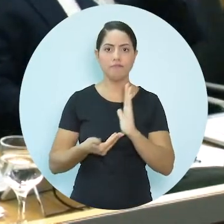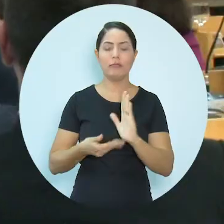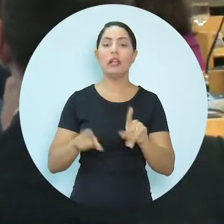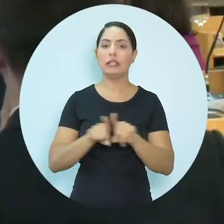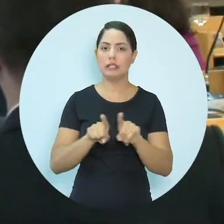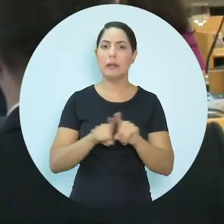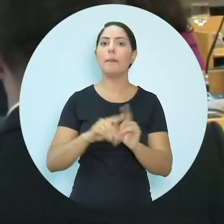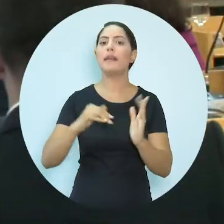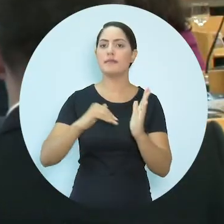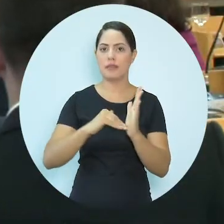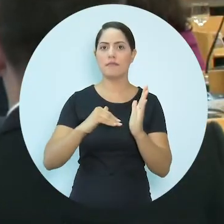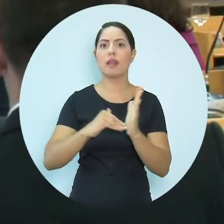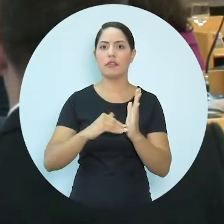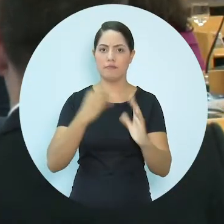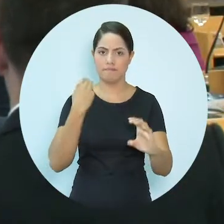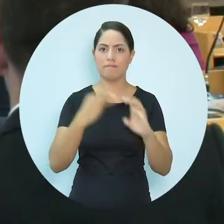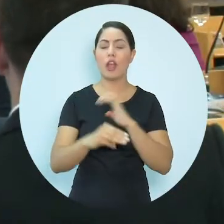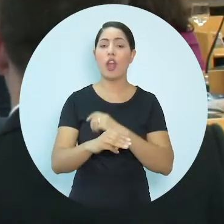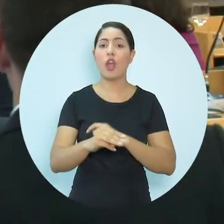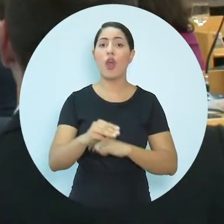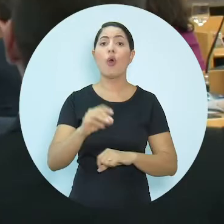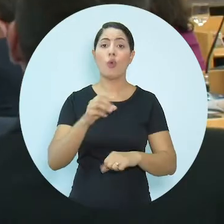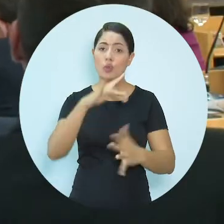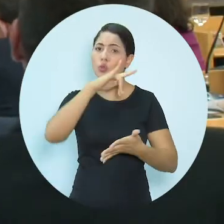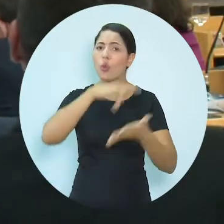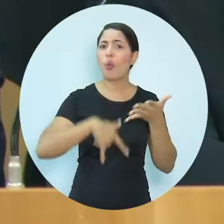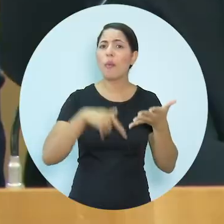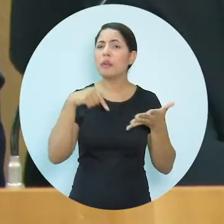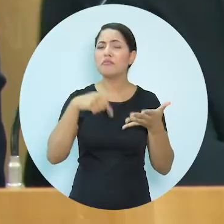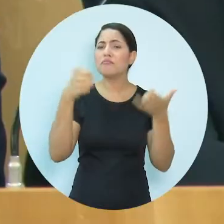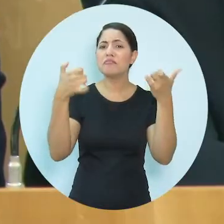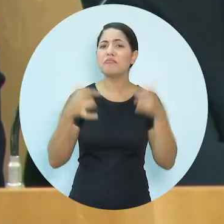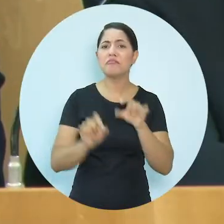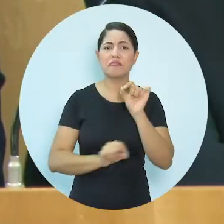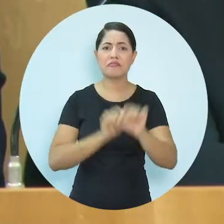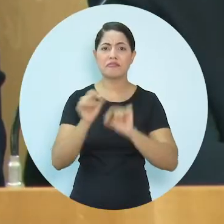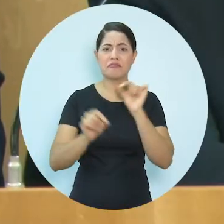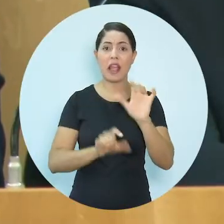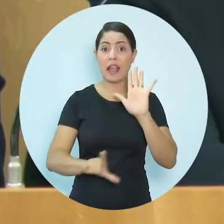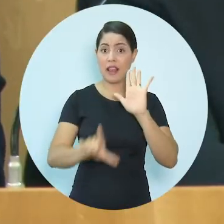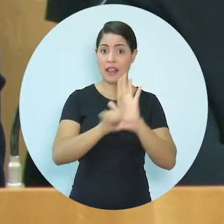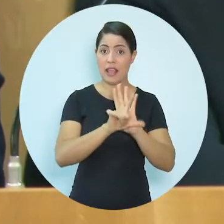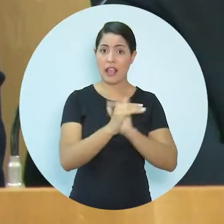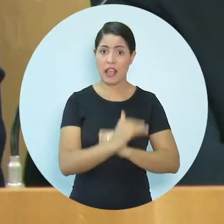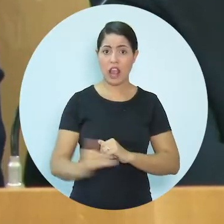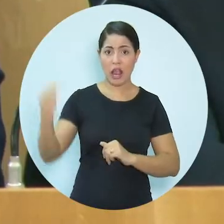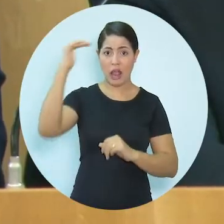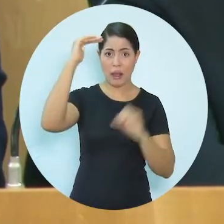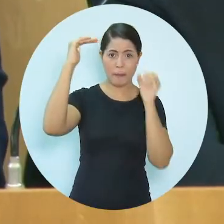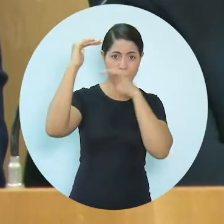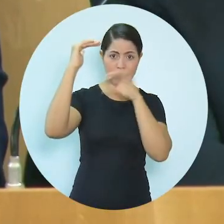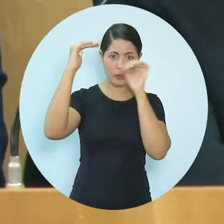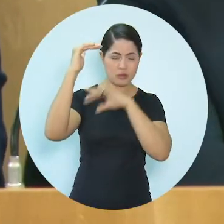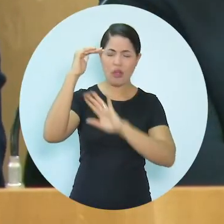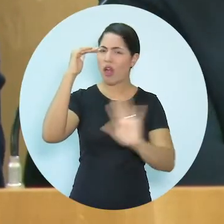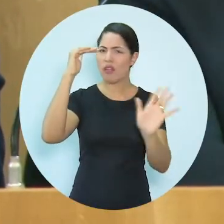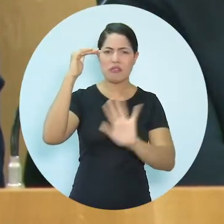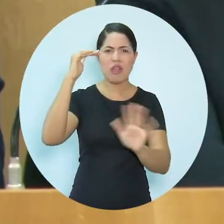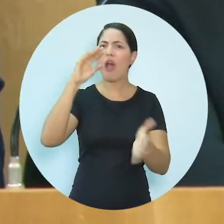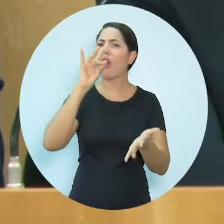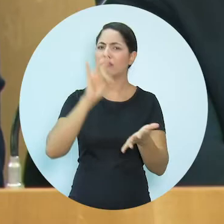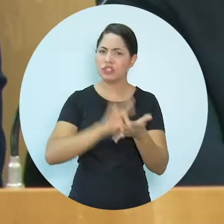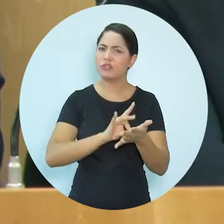entregue tanto à Câmara dos Deputados quanto ao Senado Federal. Segundo o documento, a lei de abuso de autoridade não